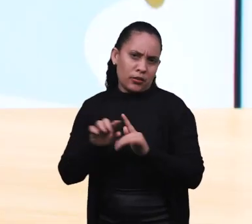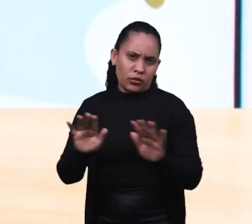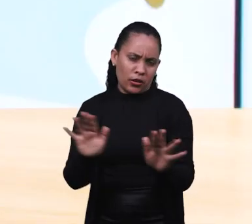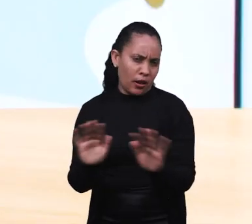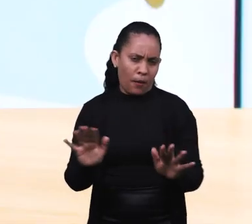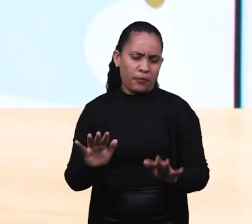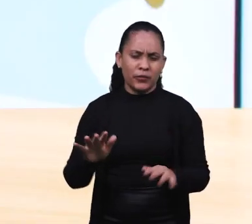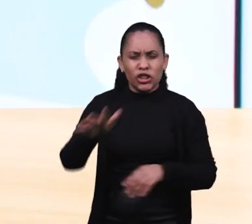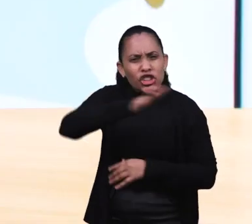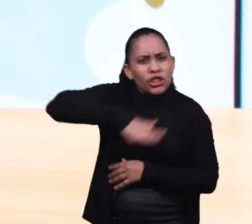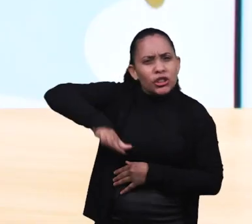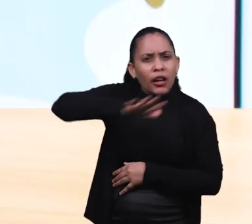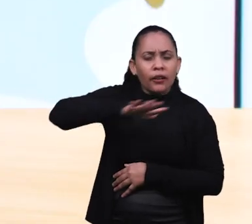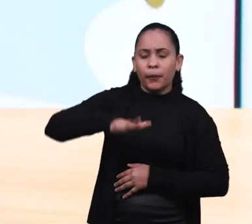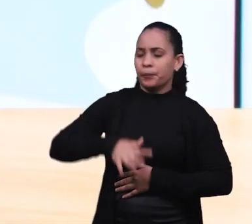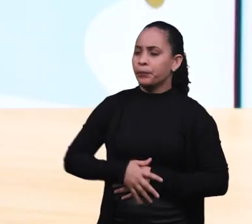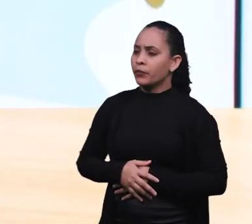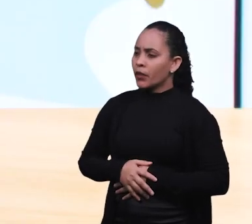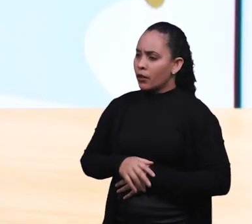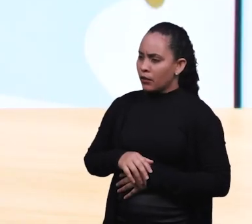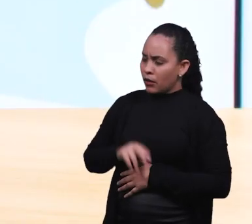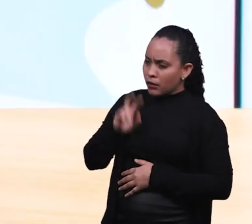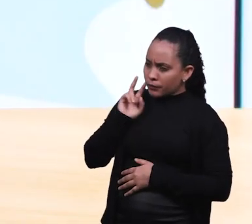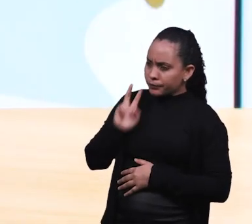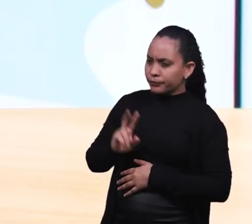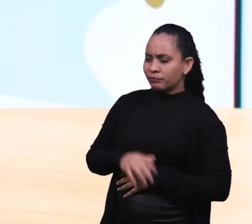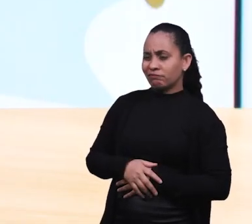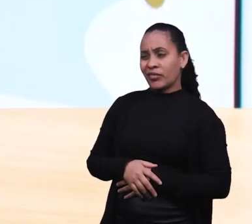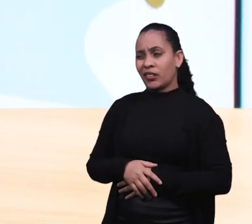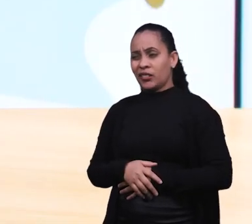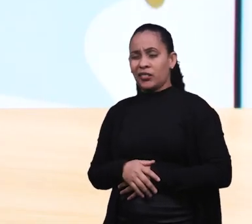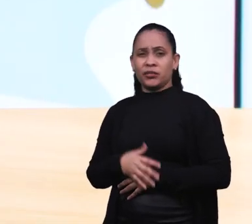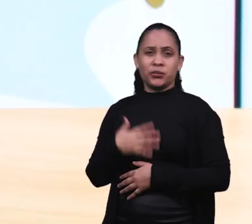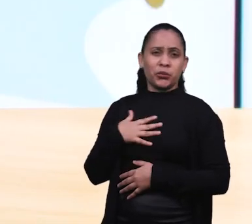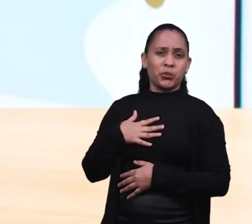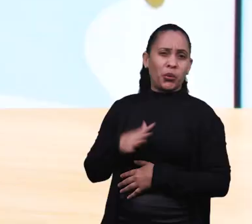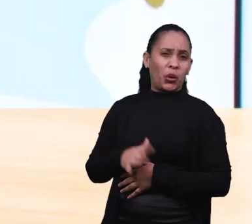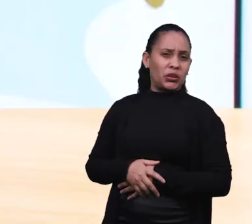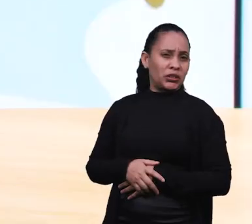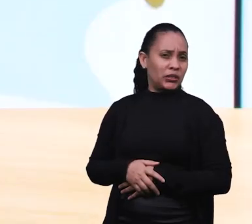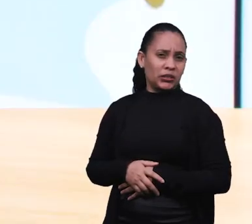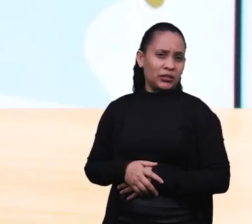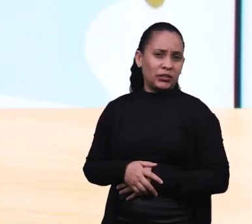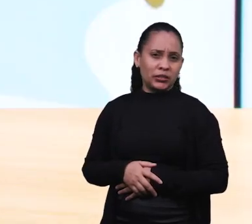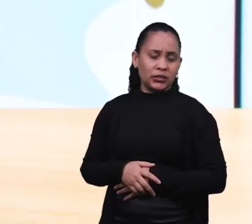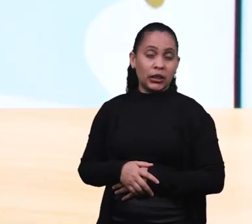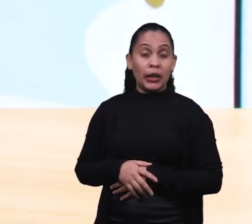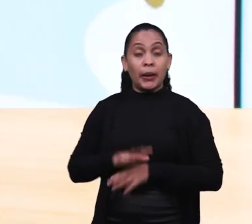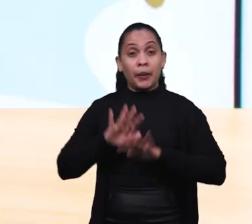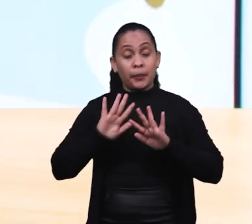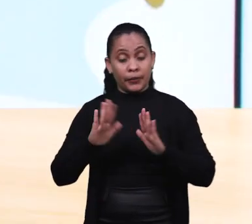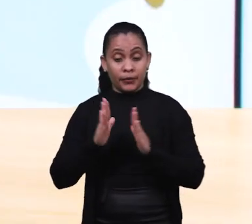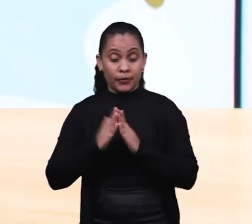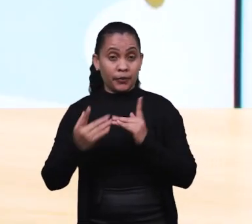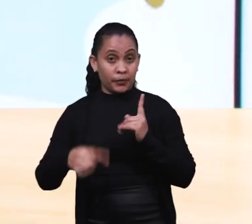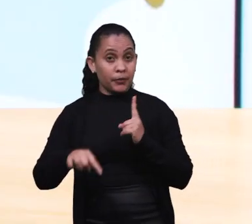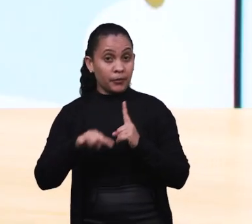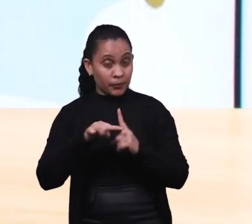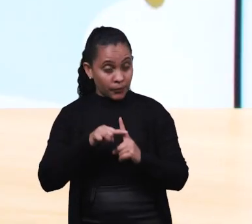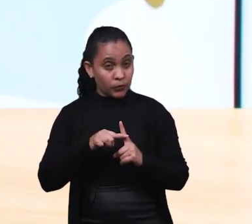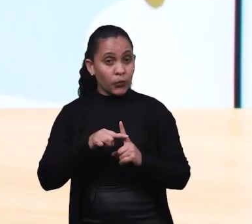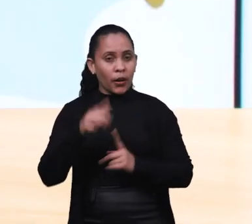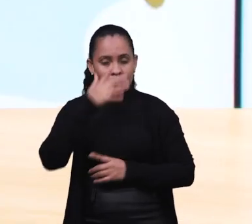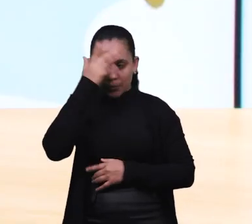muitas resistências, mas na igreja, glória a Deus, que nós, cada dia, mais pessoas que têm se achegado a esse trabalho têm entendido,